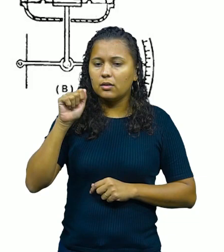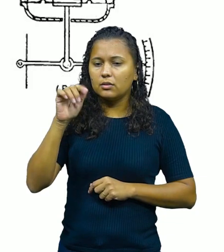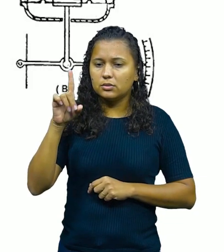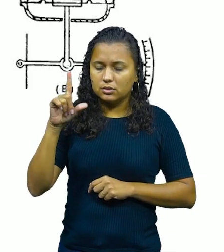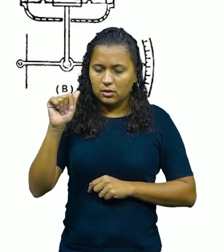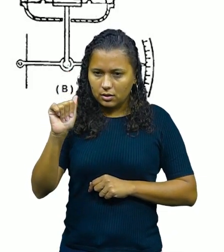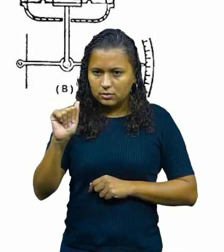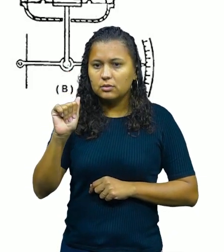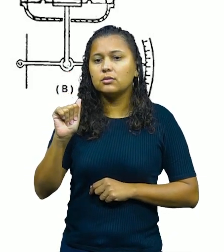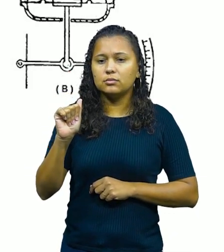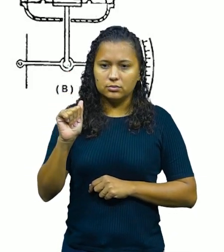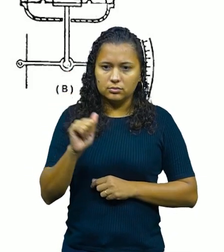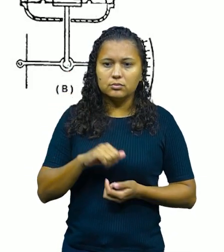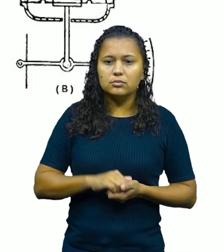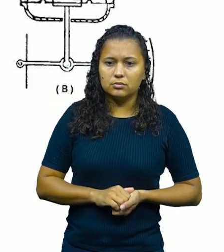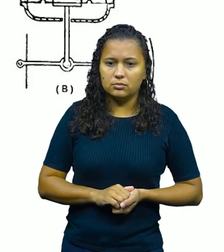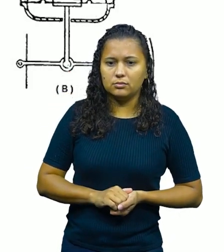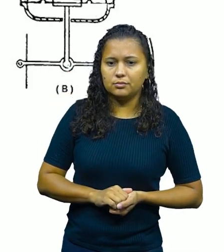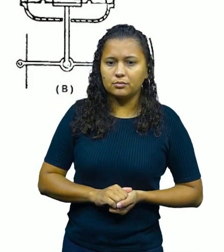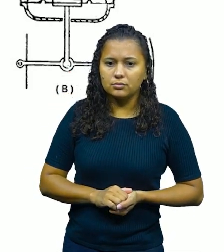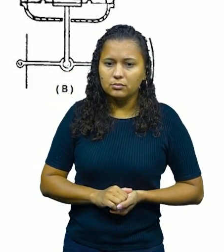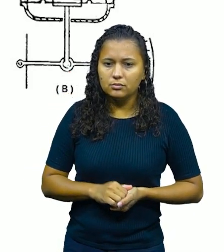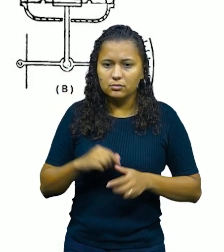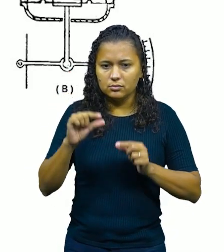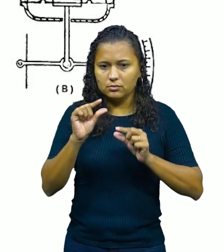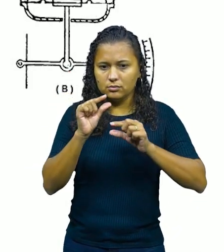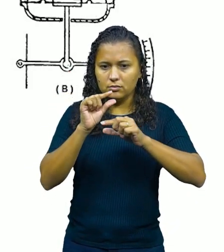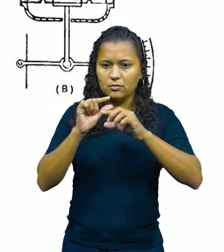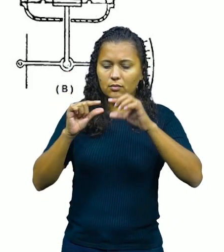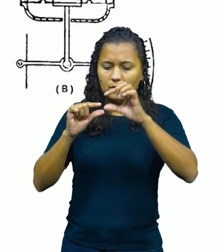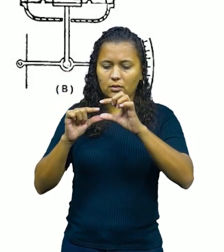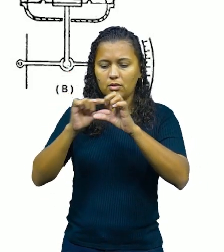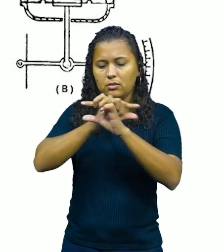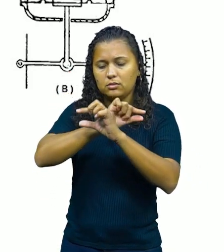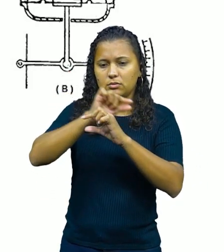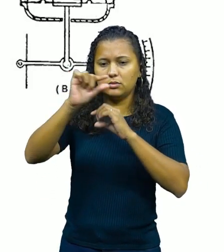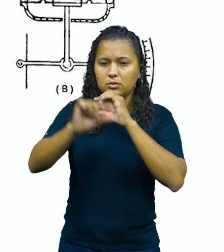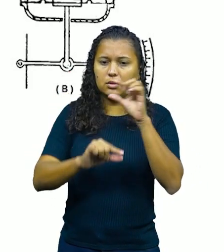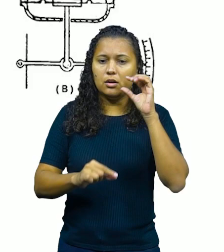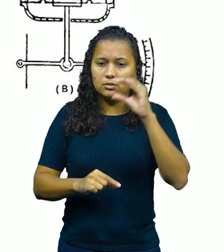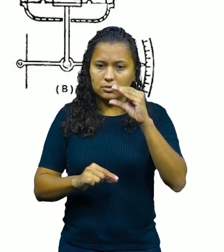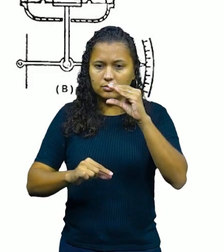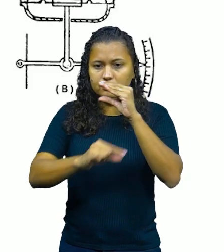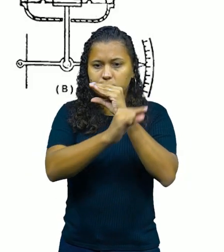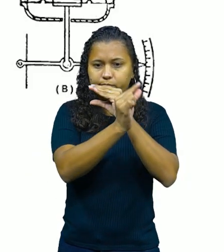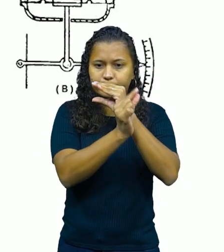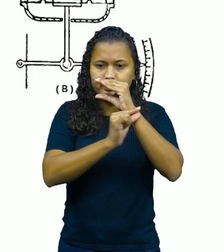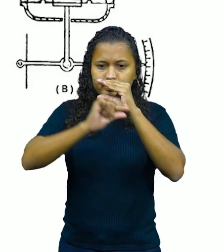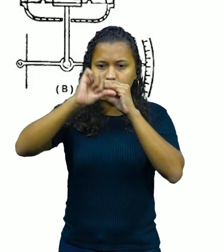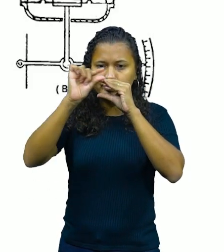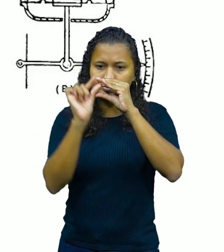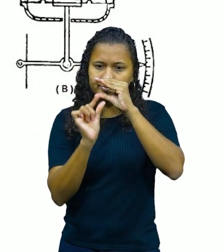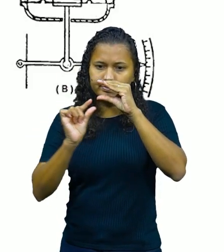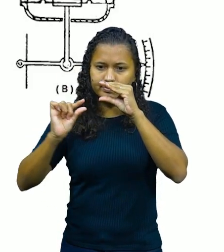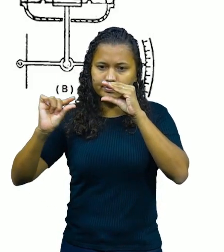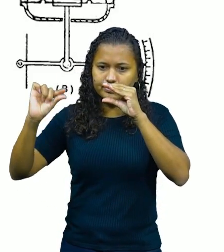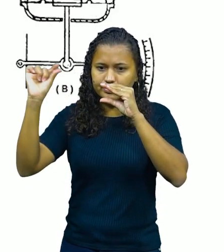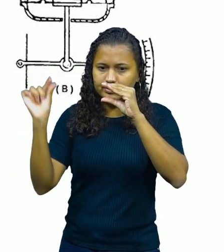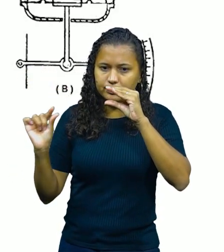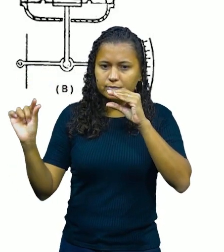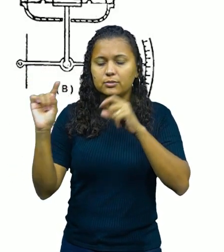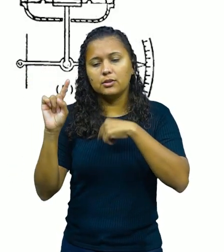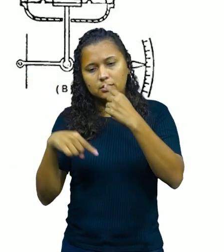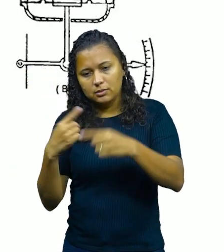encaixado, que ele fica encaixado dentro de um relógio, e aí